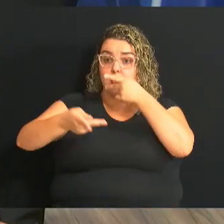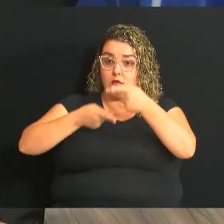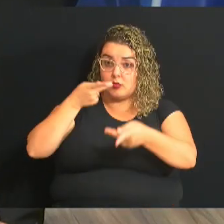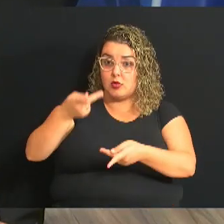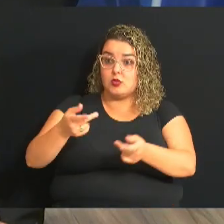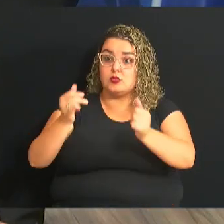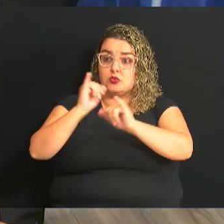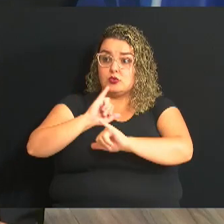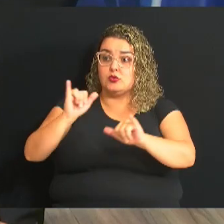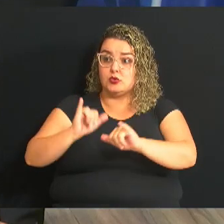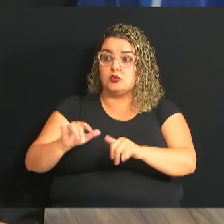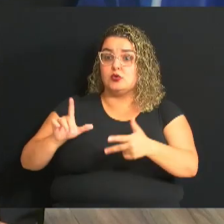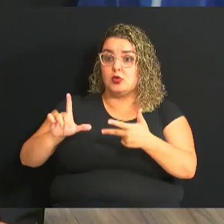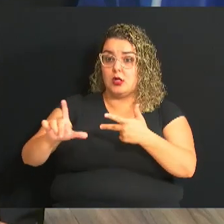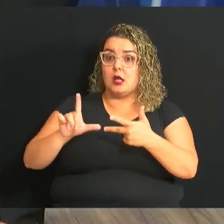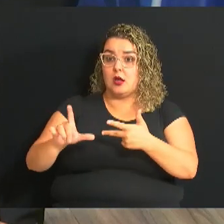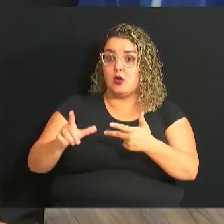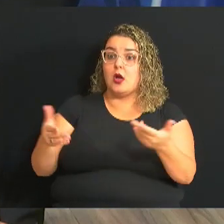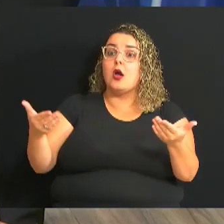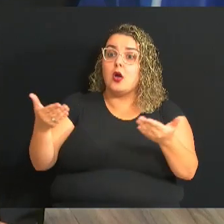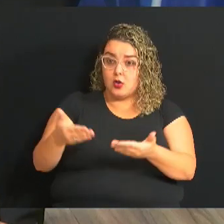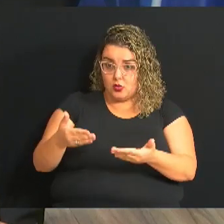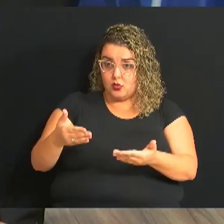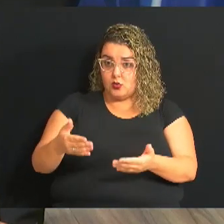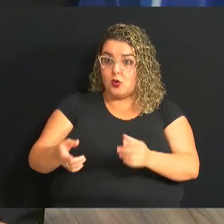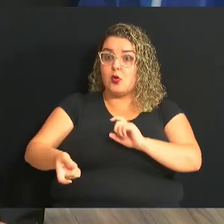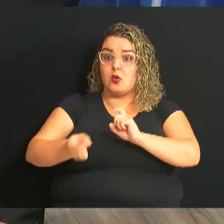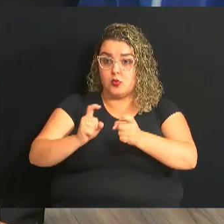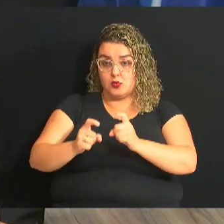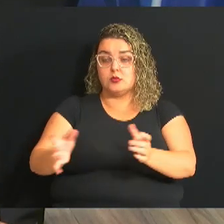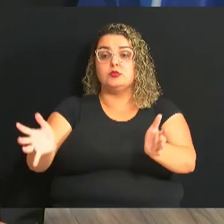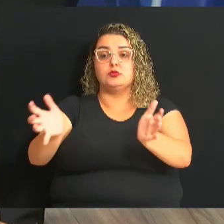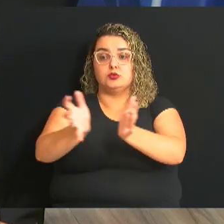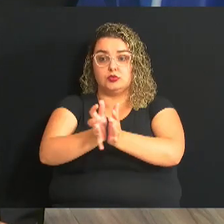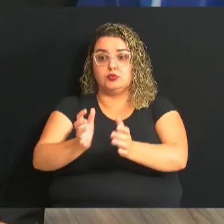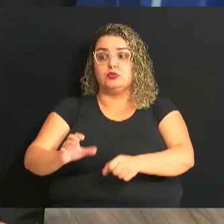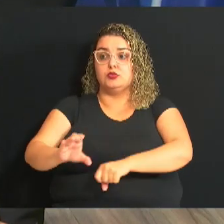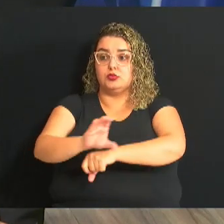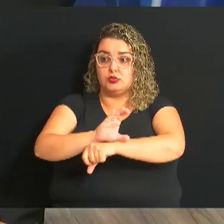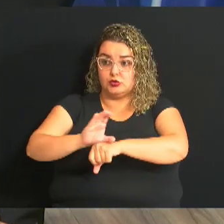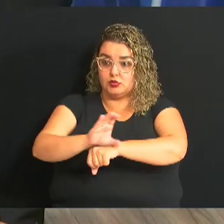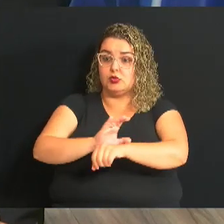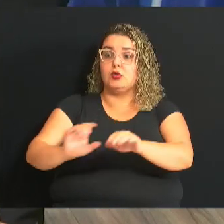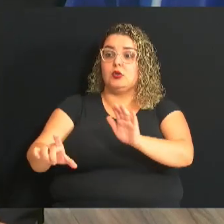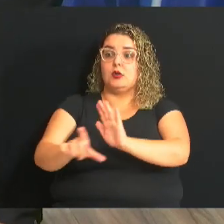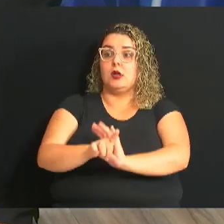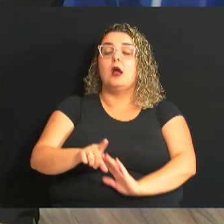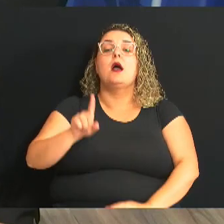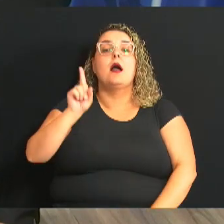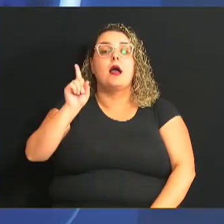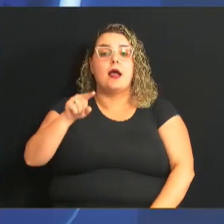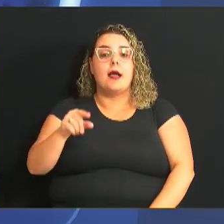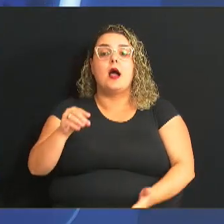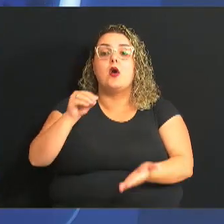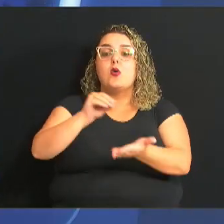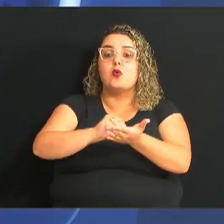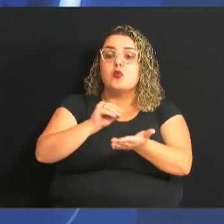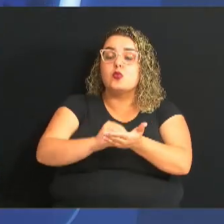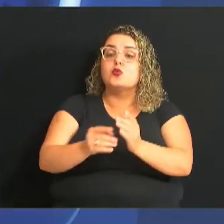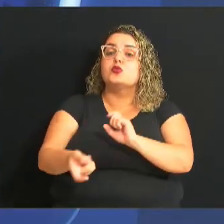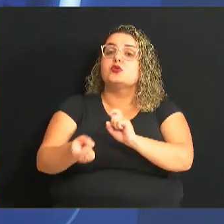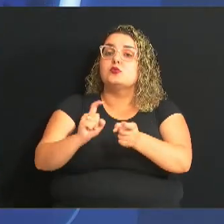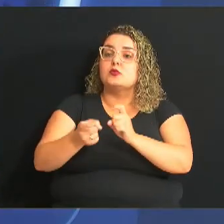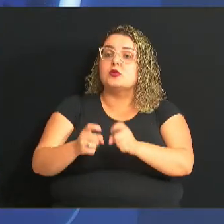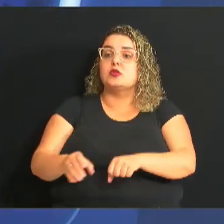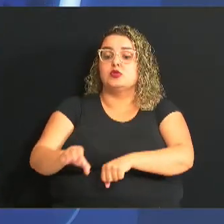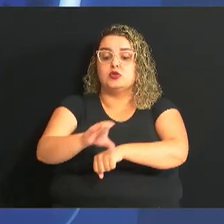notícias do Legislativo, agora com uma reunião da Comissão de Constituição e Legalidade. Foi a última reunião da Comissão